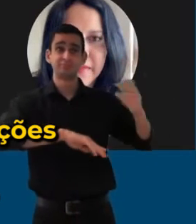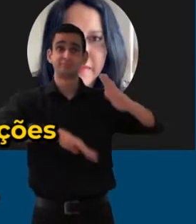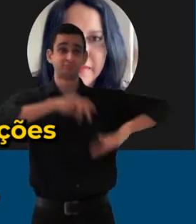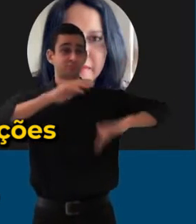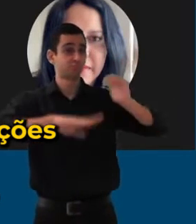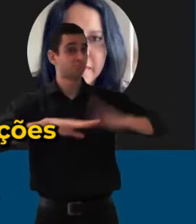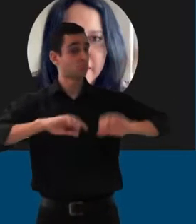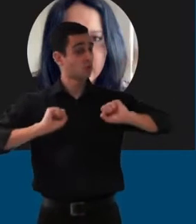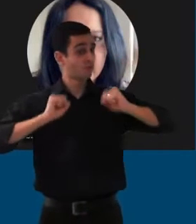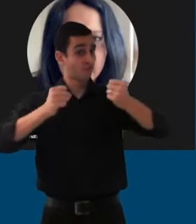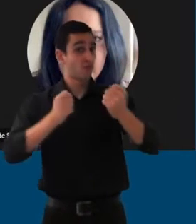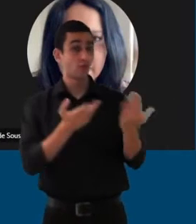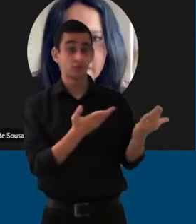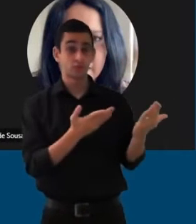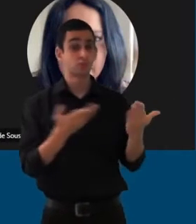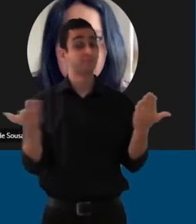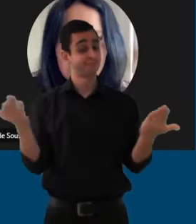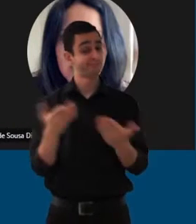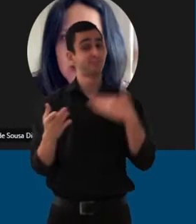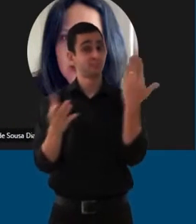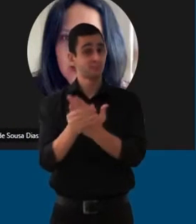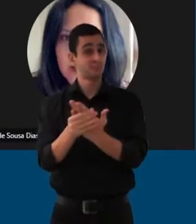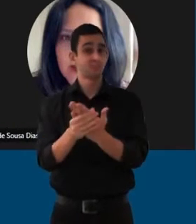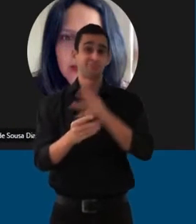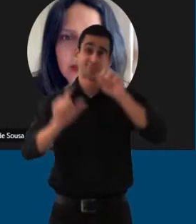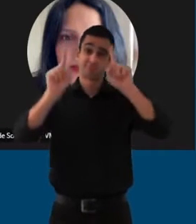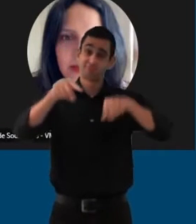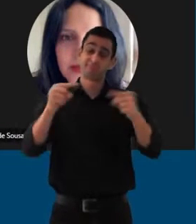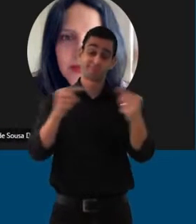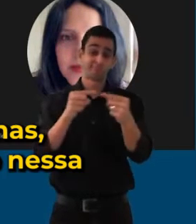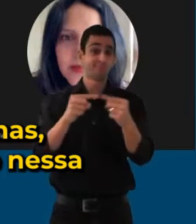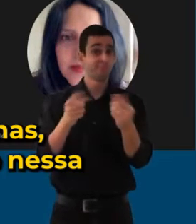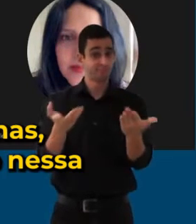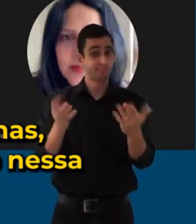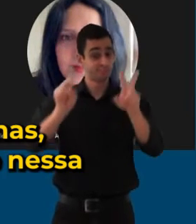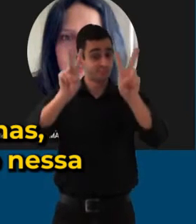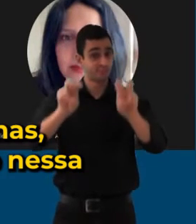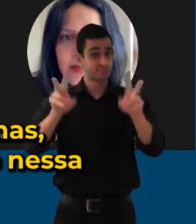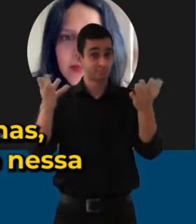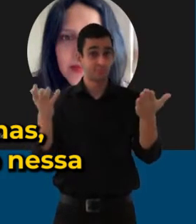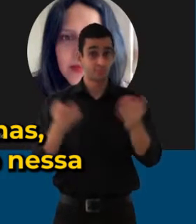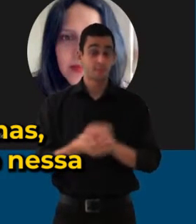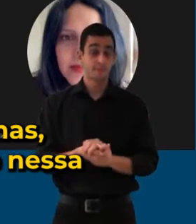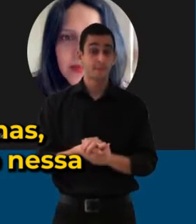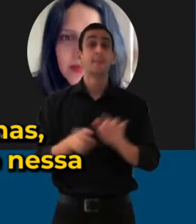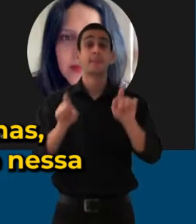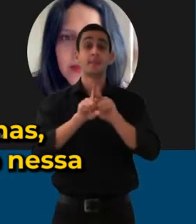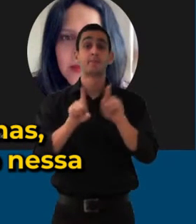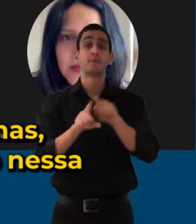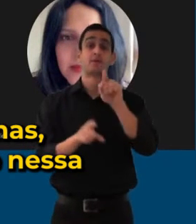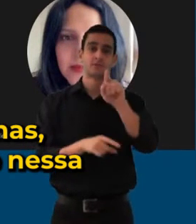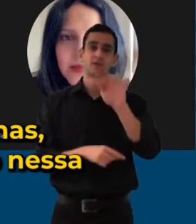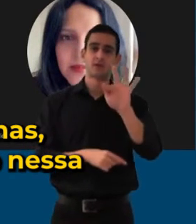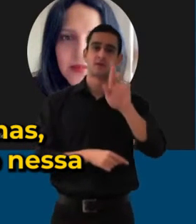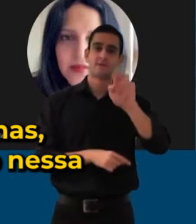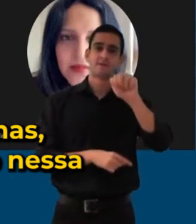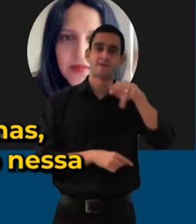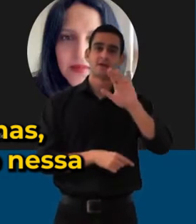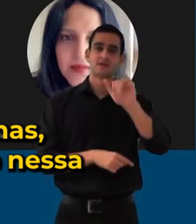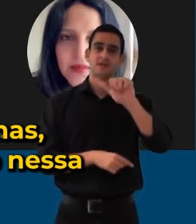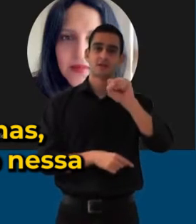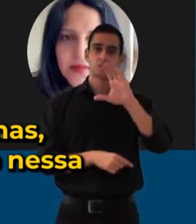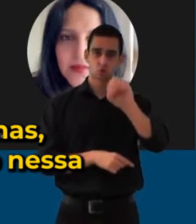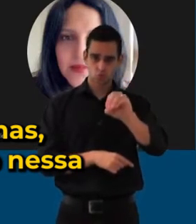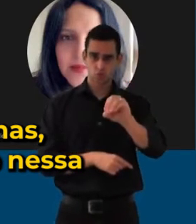da ação, doutora Alisson. E já para aproveitar, Francisco, você é engenheiro de Minas, você pode dar